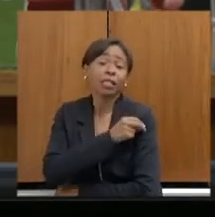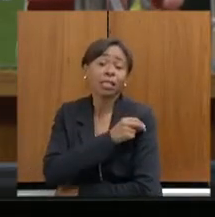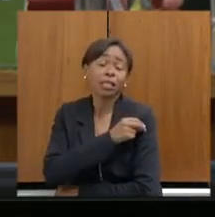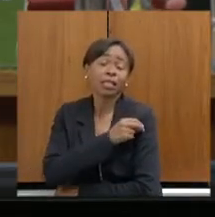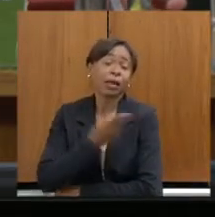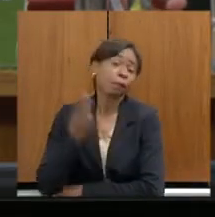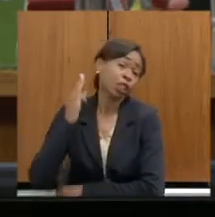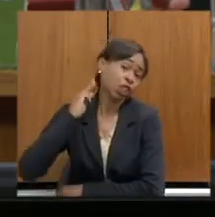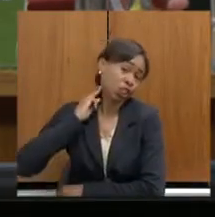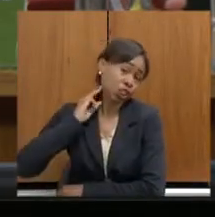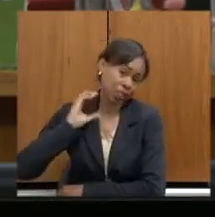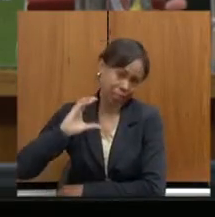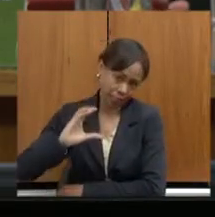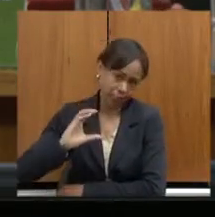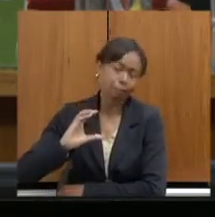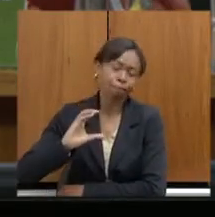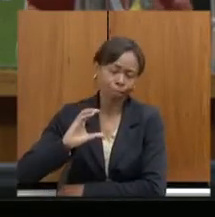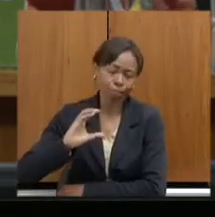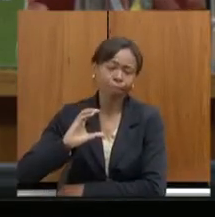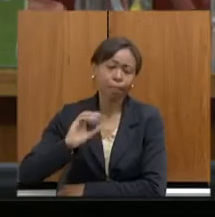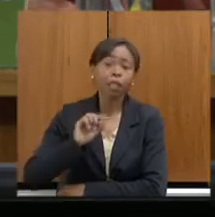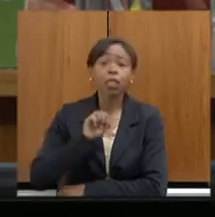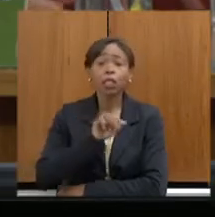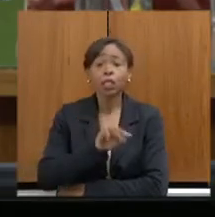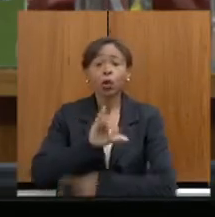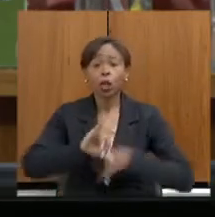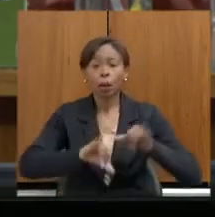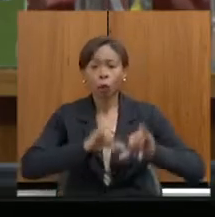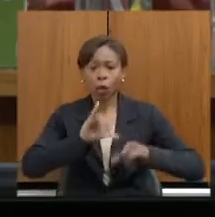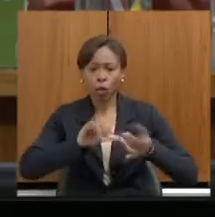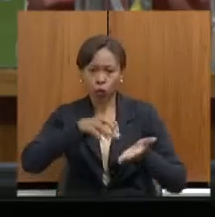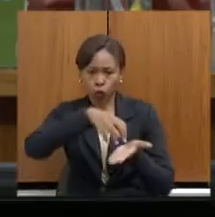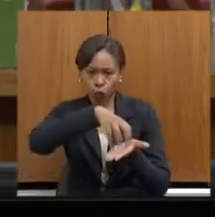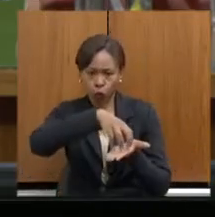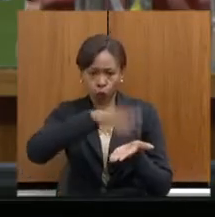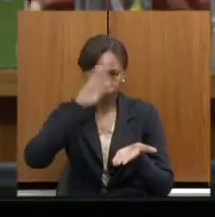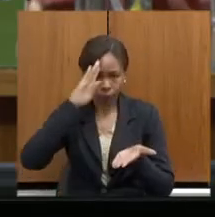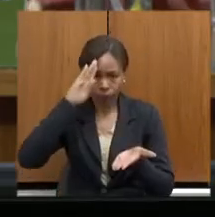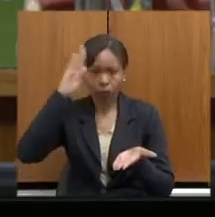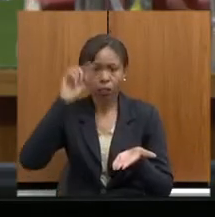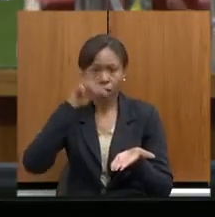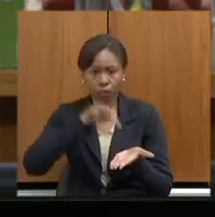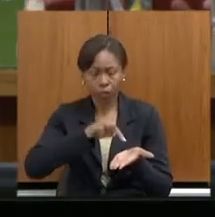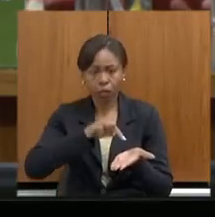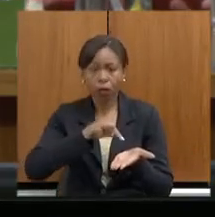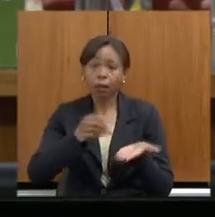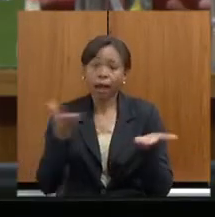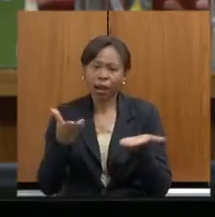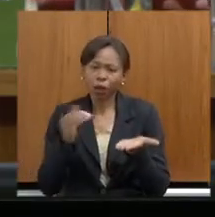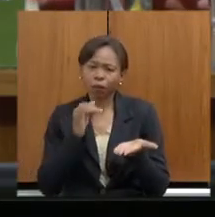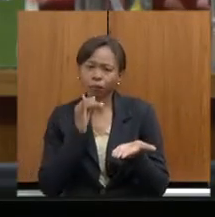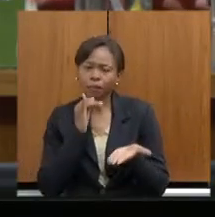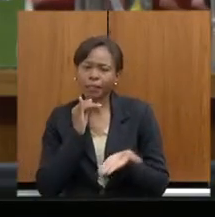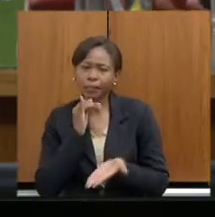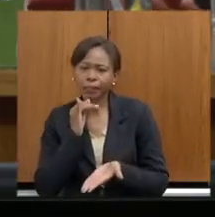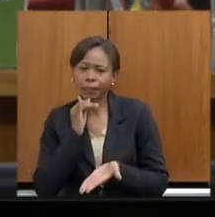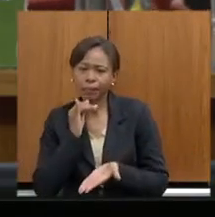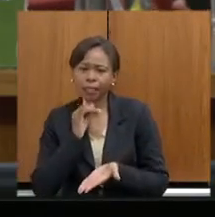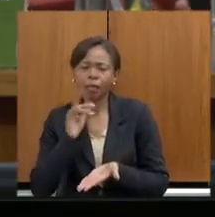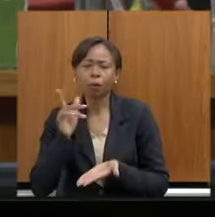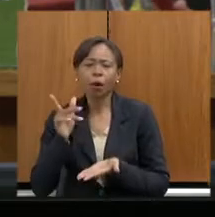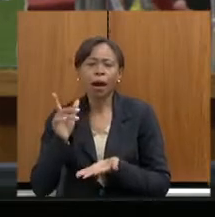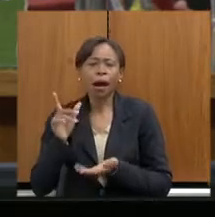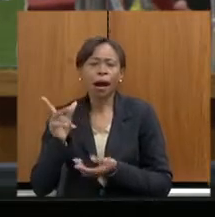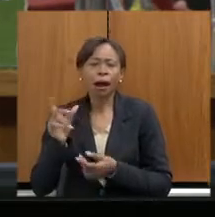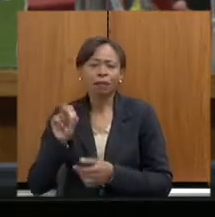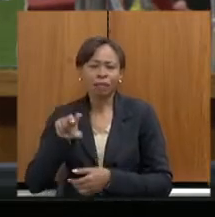WY e o Laboratório Central que hoje por exemplo monkeypox a bairro dos Macacos A funedi é uma das referências para